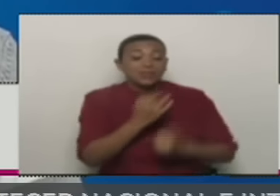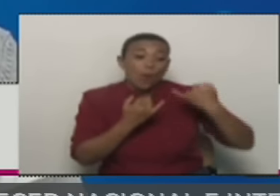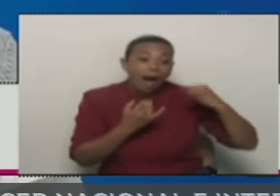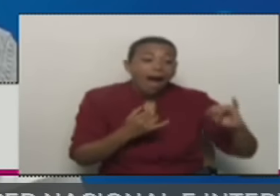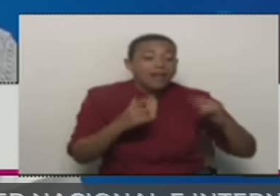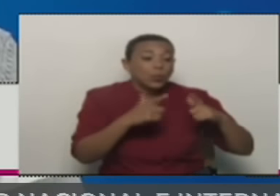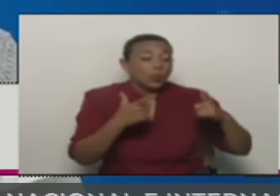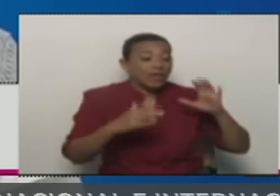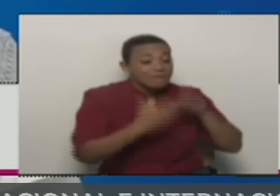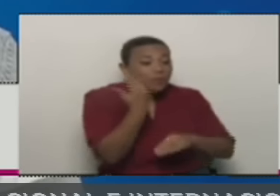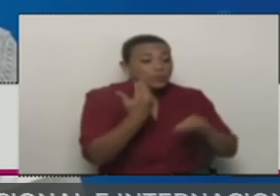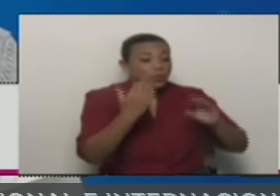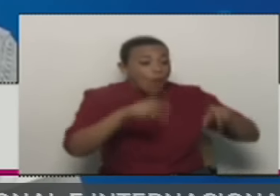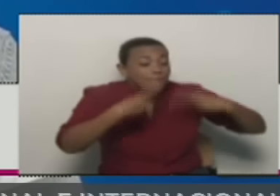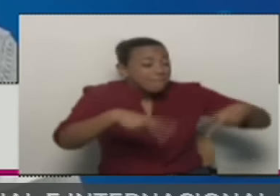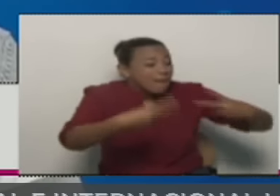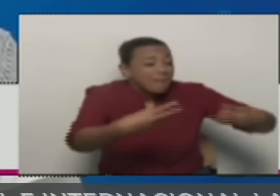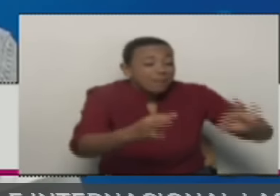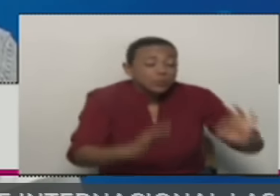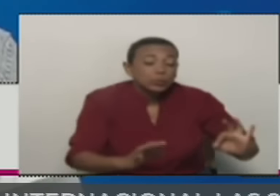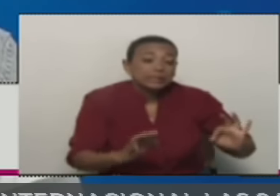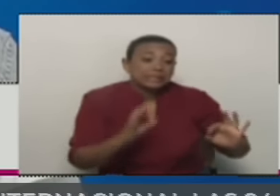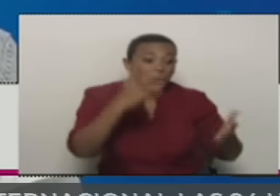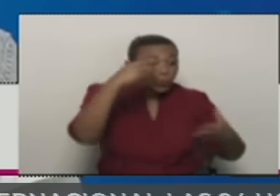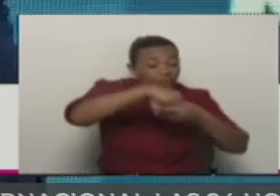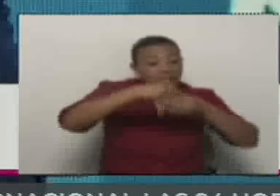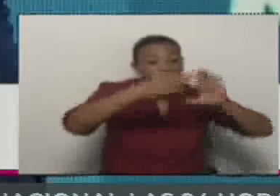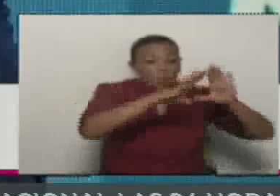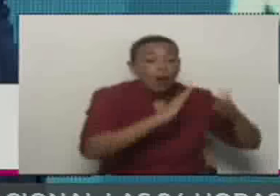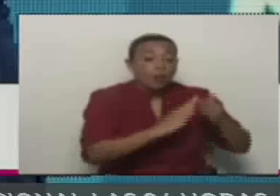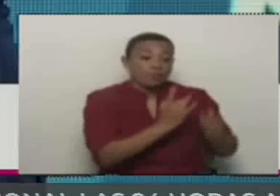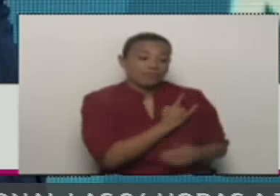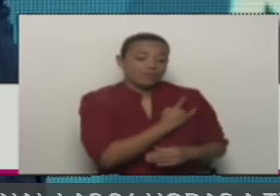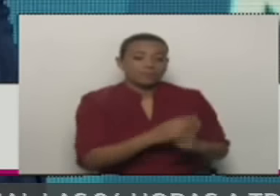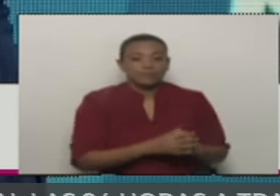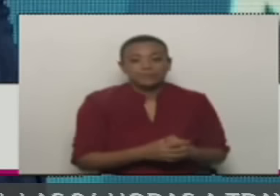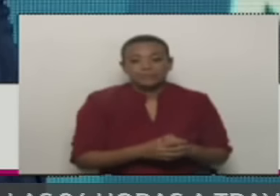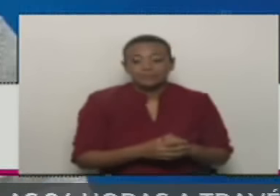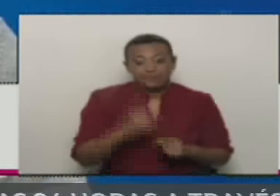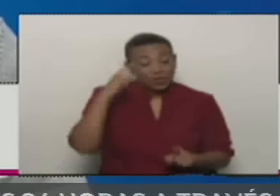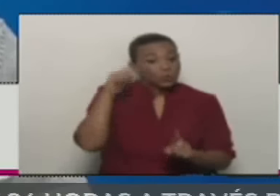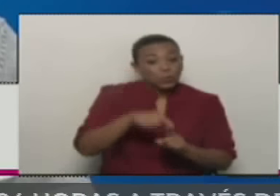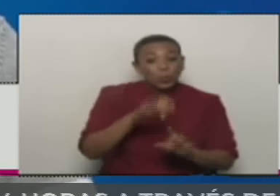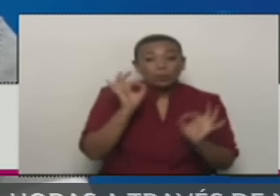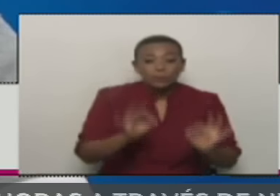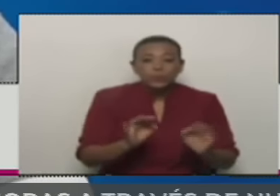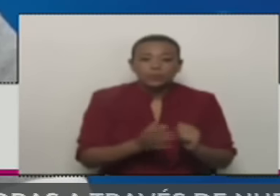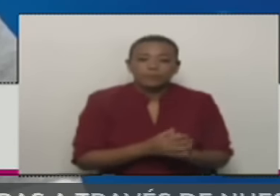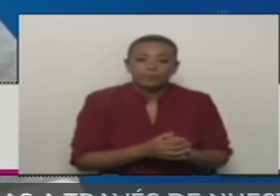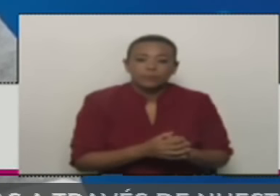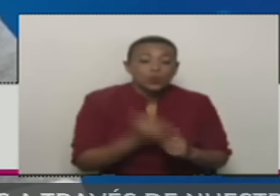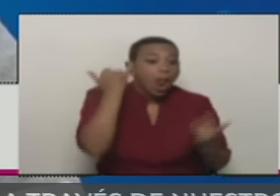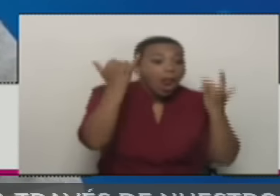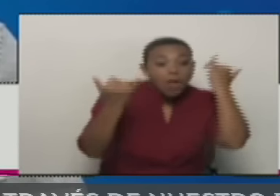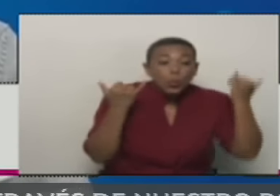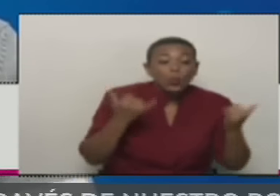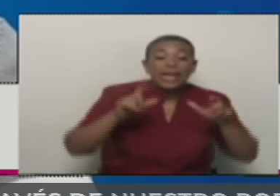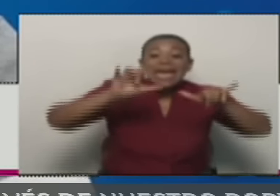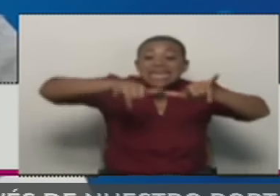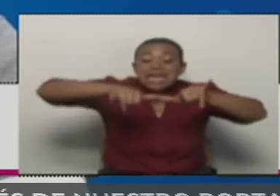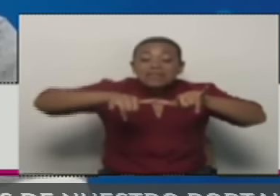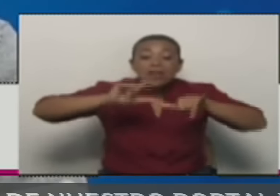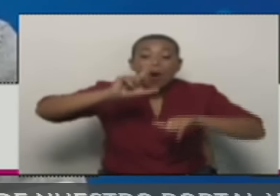este fenómeno se ha incrementado enormemente dentro de las universidades. Então, não basta ser um engenheiro agrônomo. A gente tem